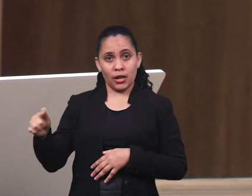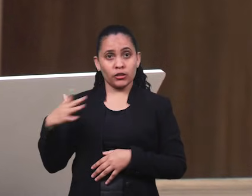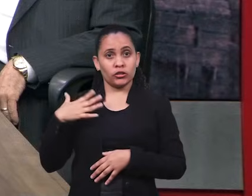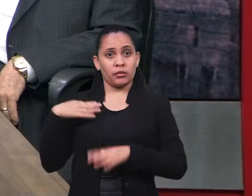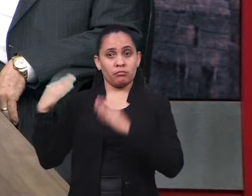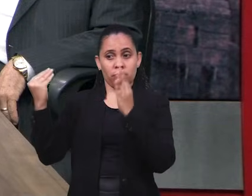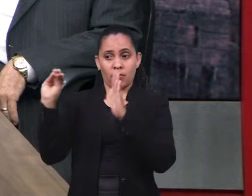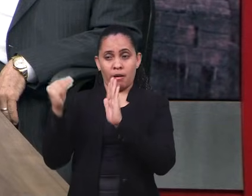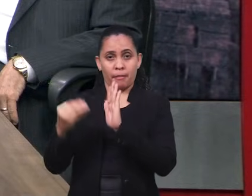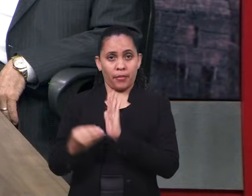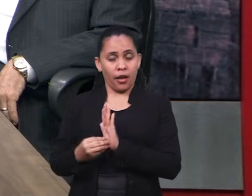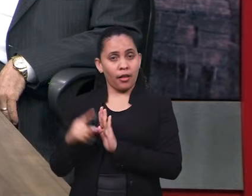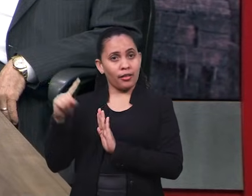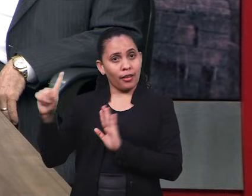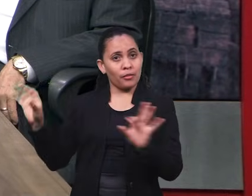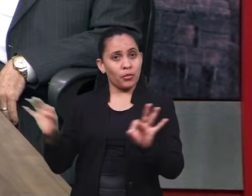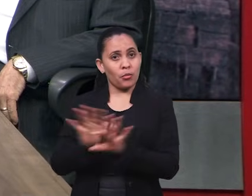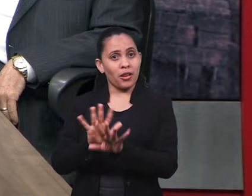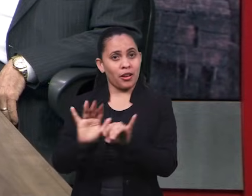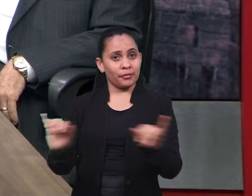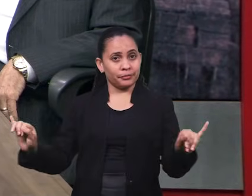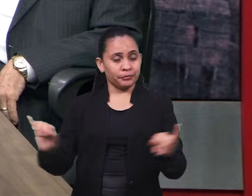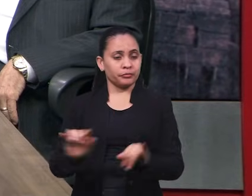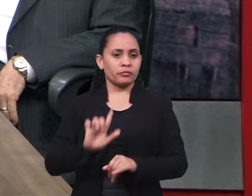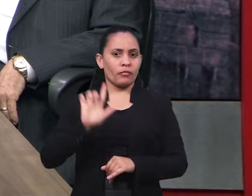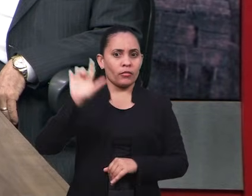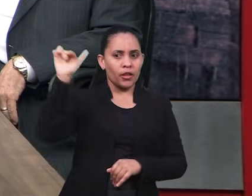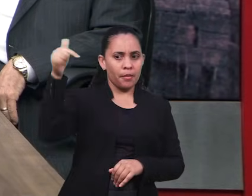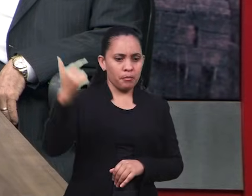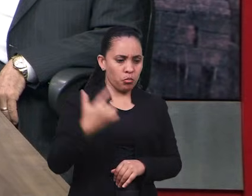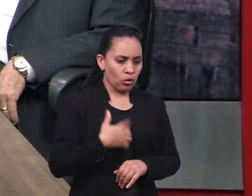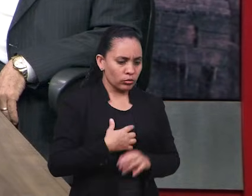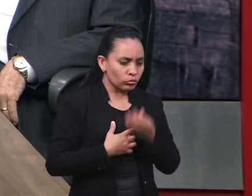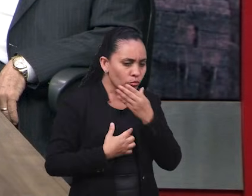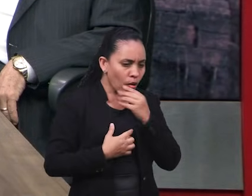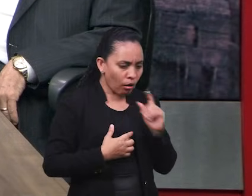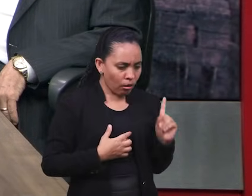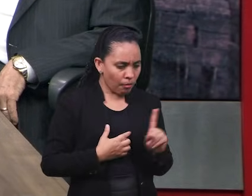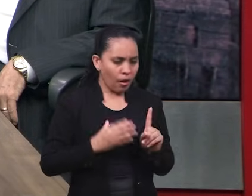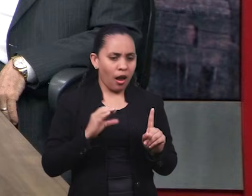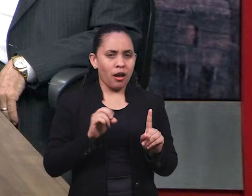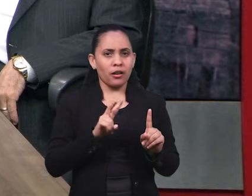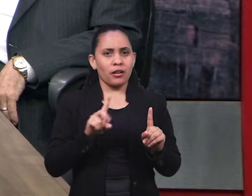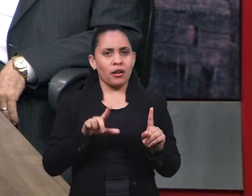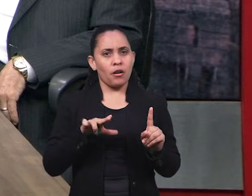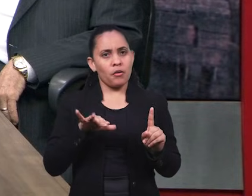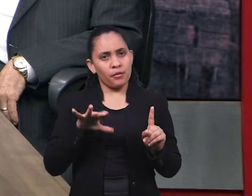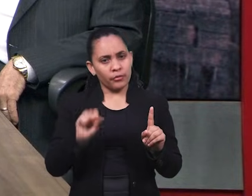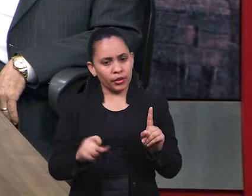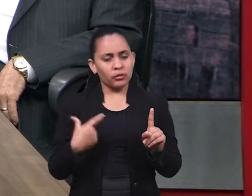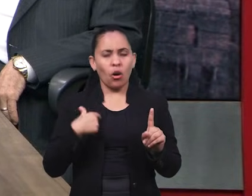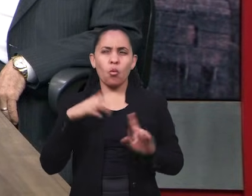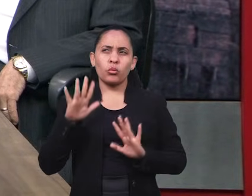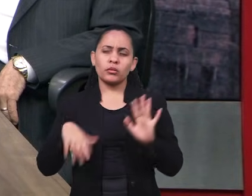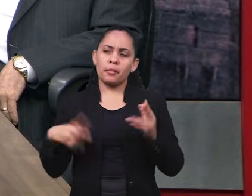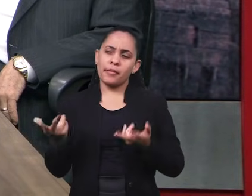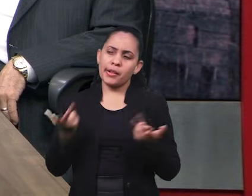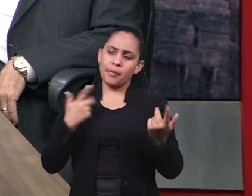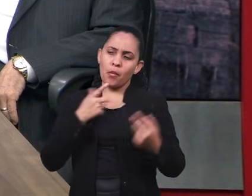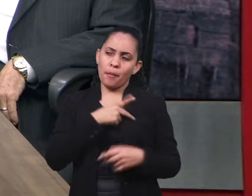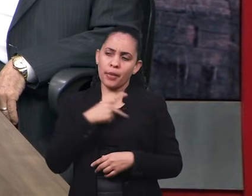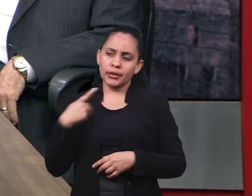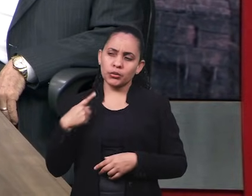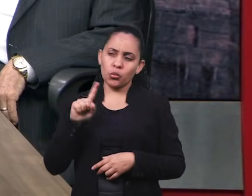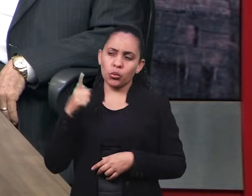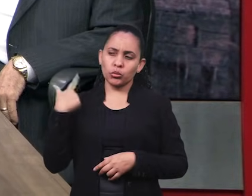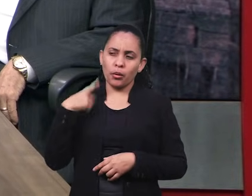as teses na catedral. Então você vê que Calvino veio bem depois. Para muitos, um é considerado como pastor, né?